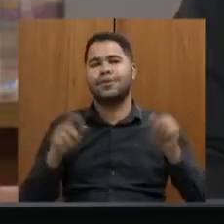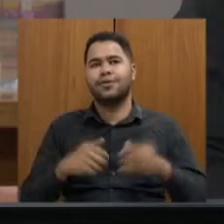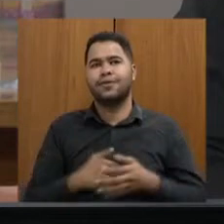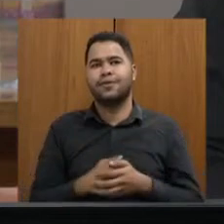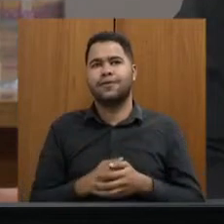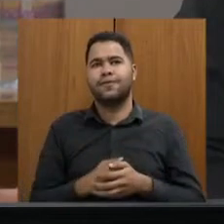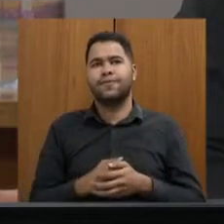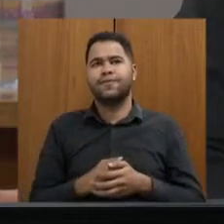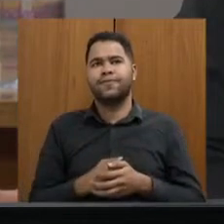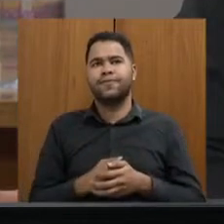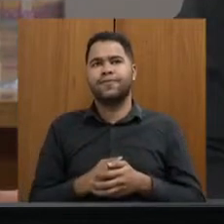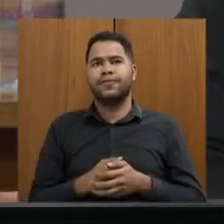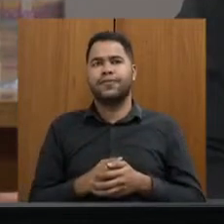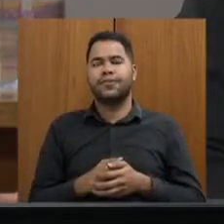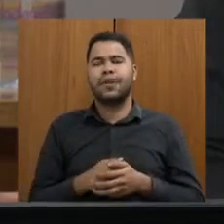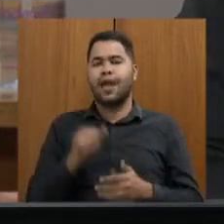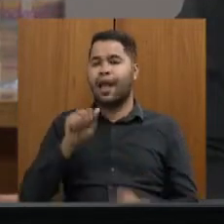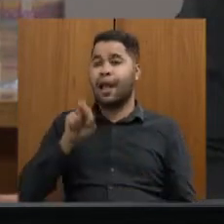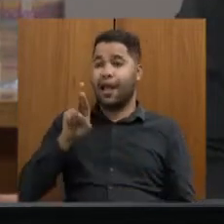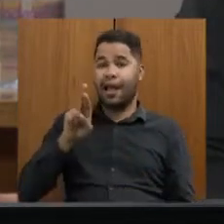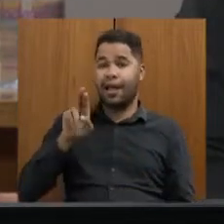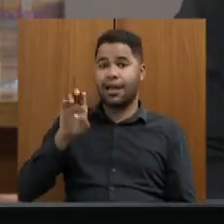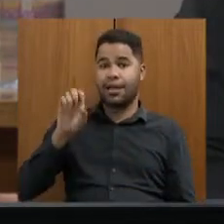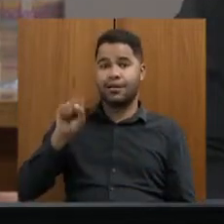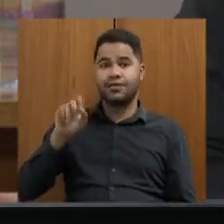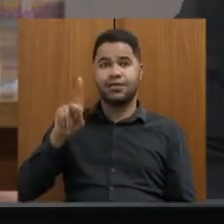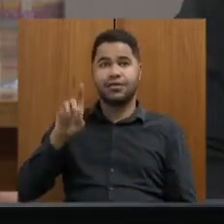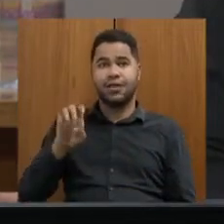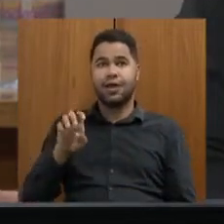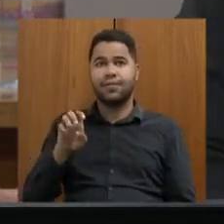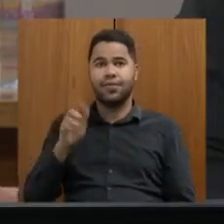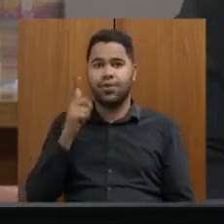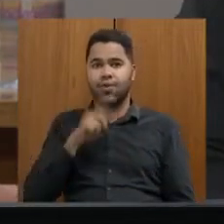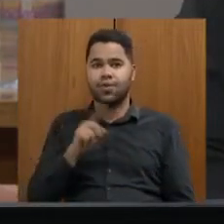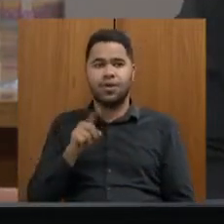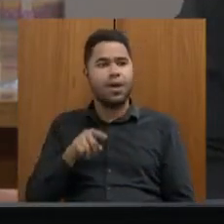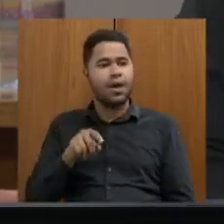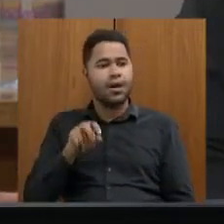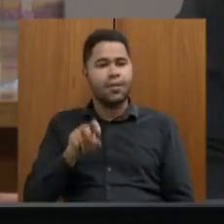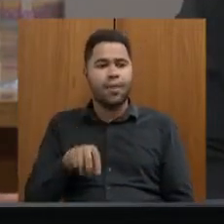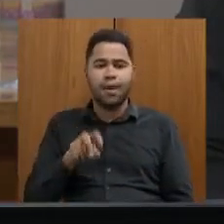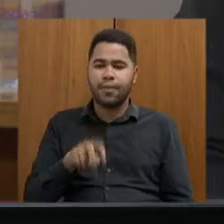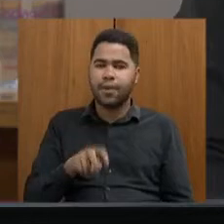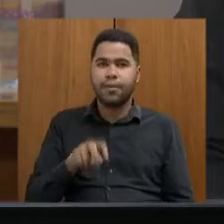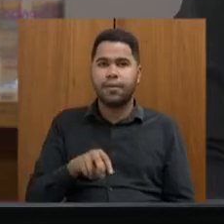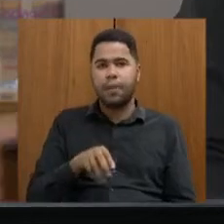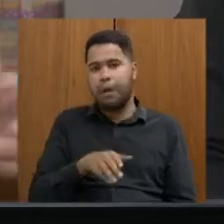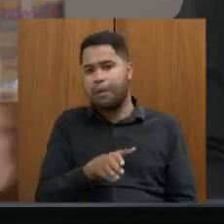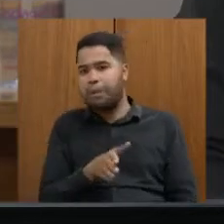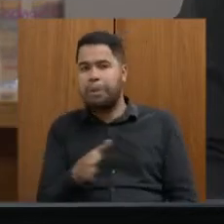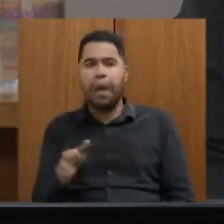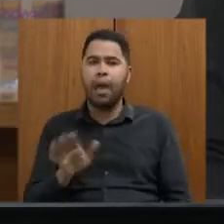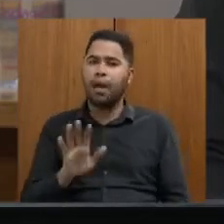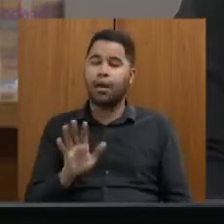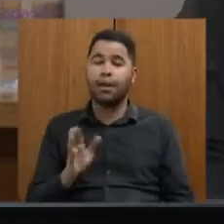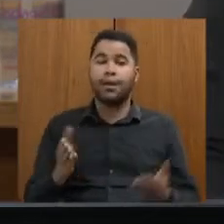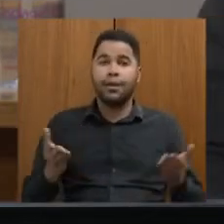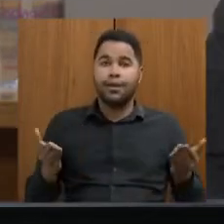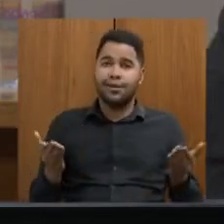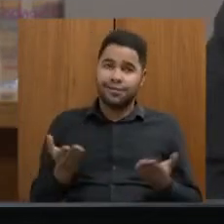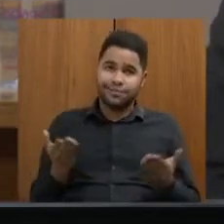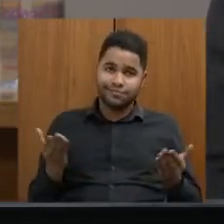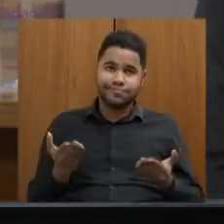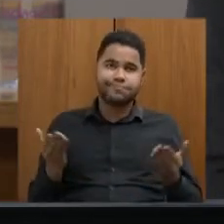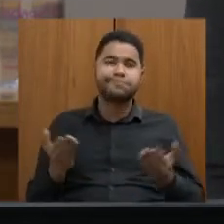diária de escape porque ninguém conseguia andar então não tinha risco do caminhão sair e aí agora